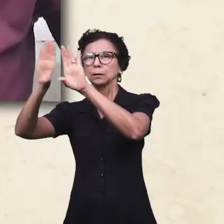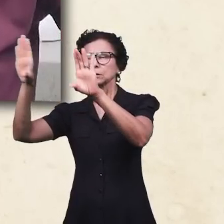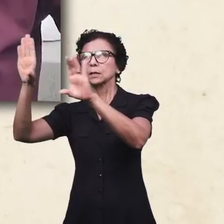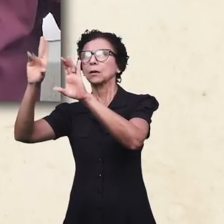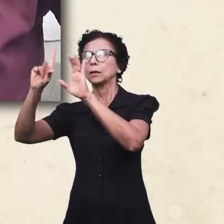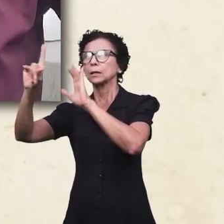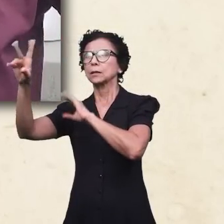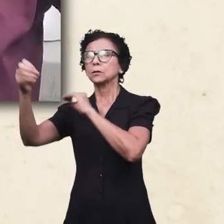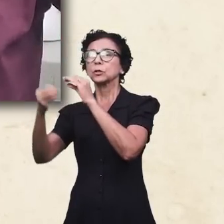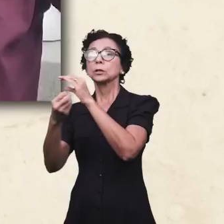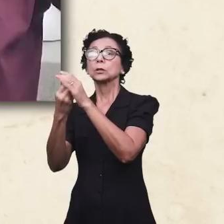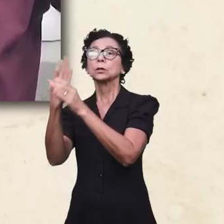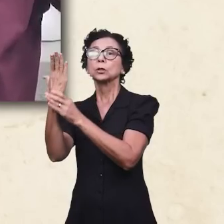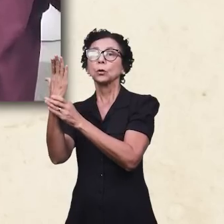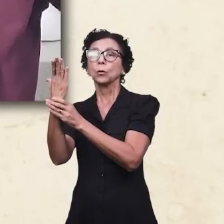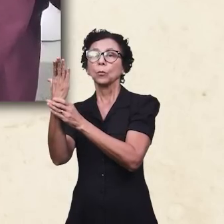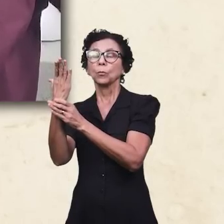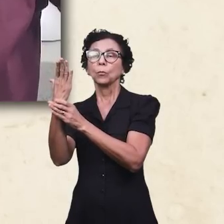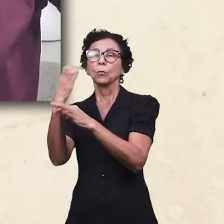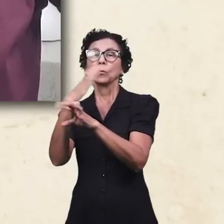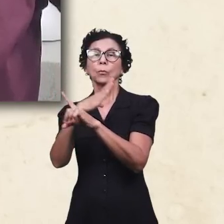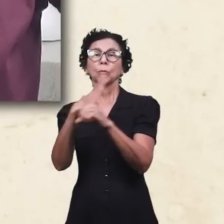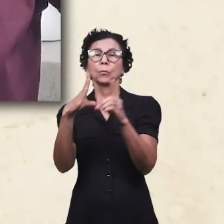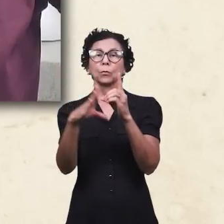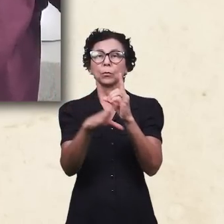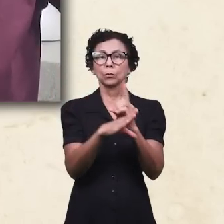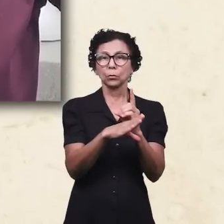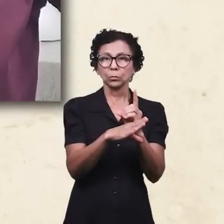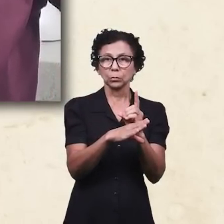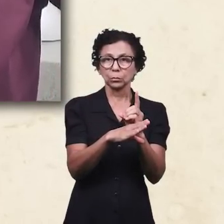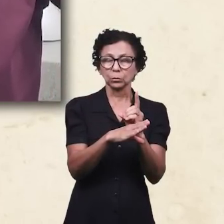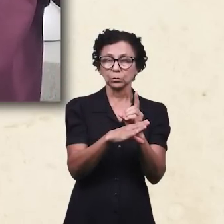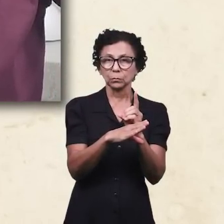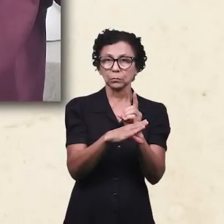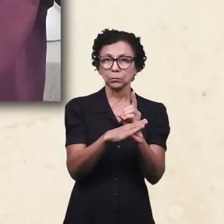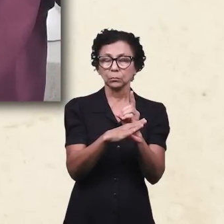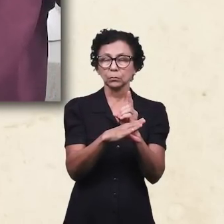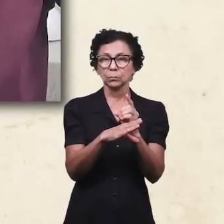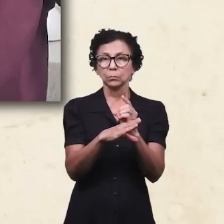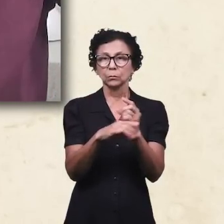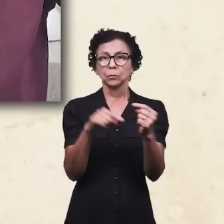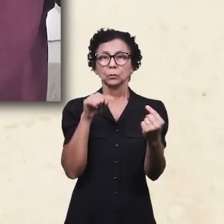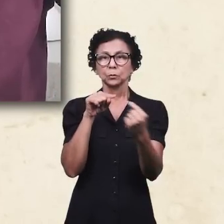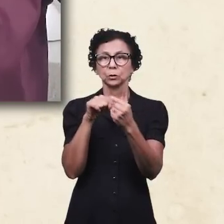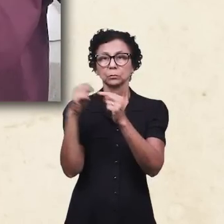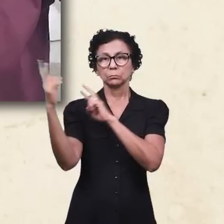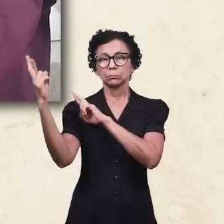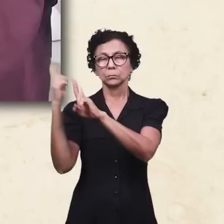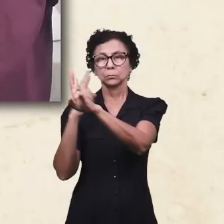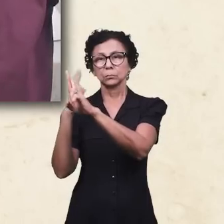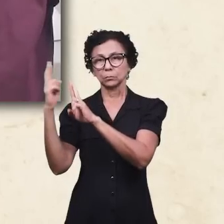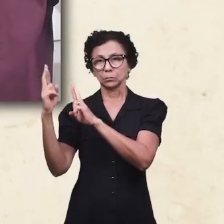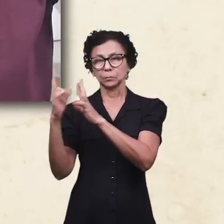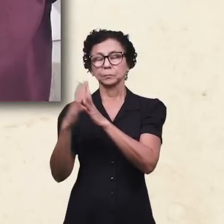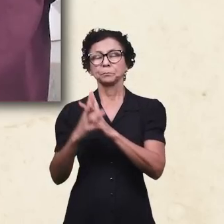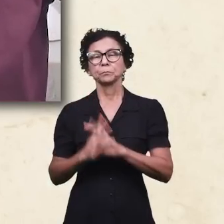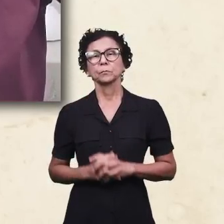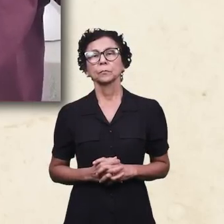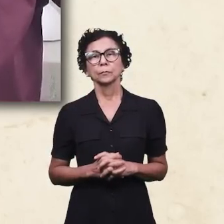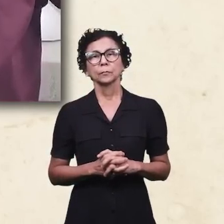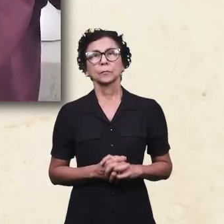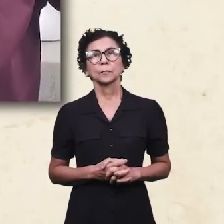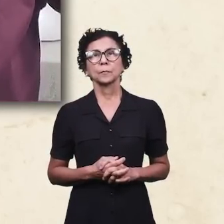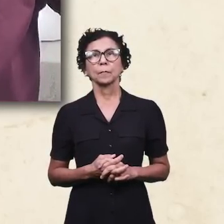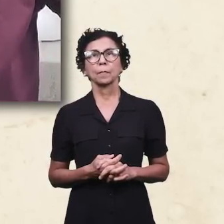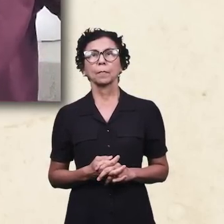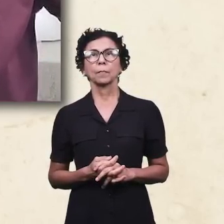na eternidade, como esse momento onde Ele, Deus, pode se relacionar com o homem e o homem com Deus. Então,